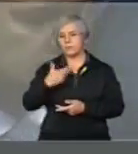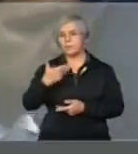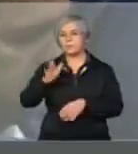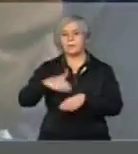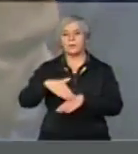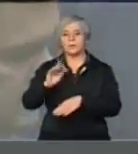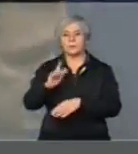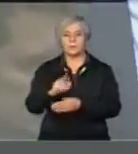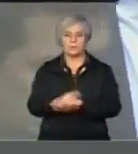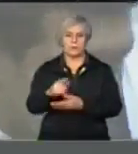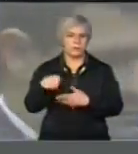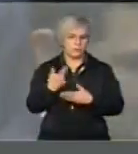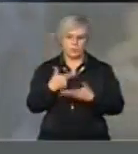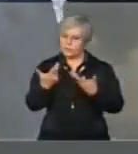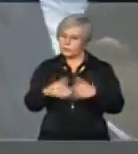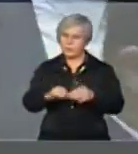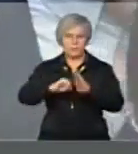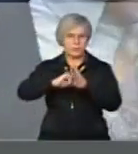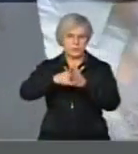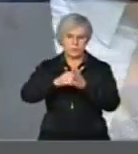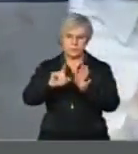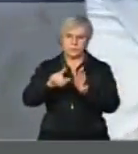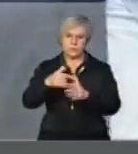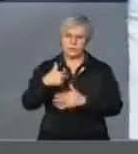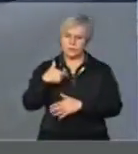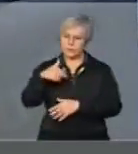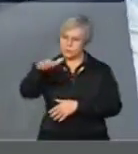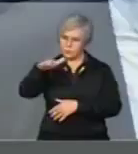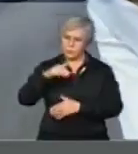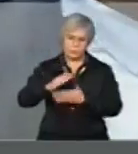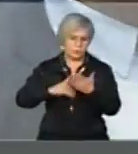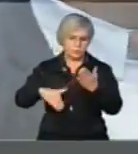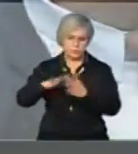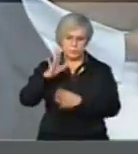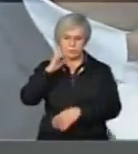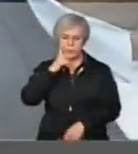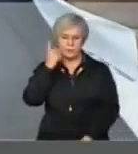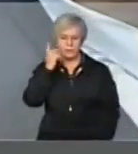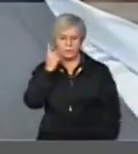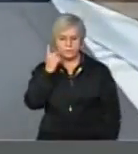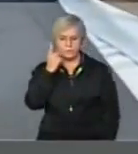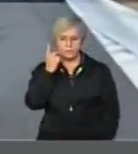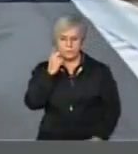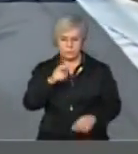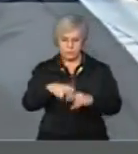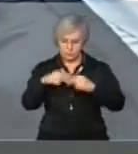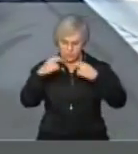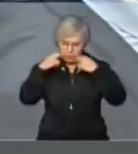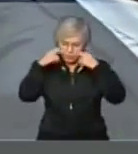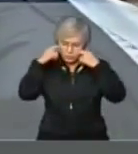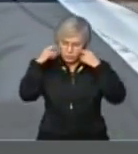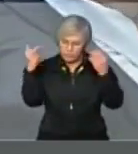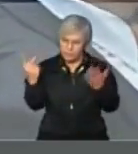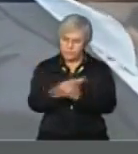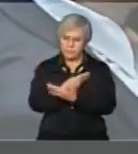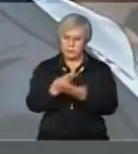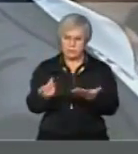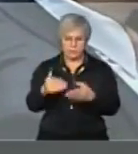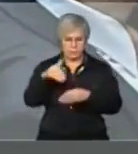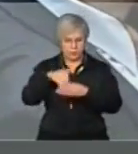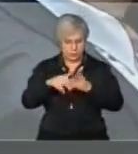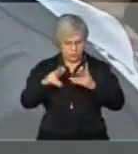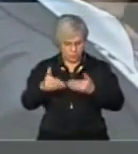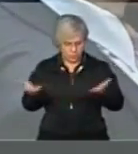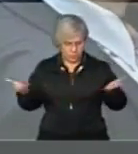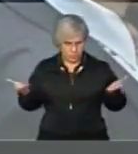Não queremos entrar em obstrução. Eu quero chamar todos os deputados, devido à vergonha ocorrida, uma votação como